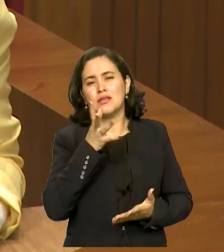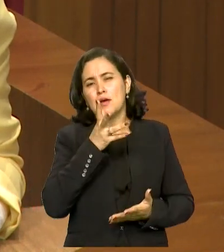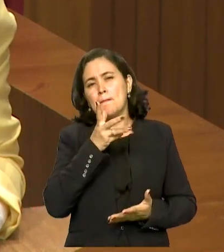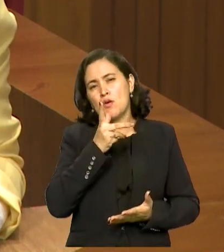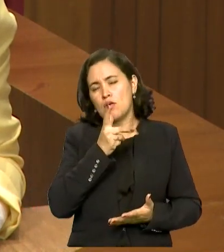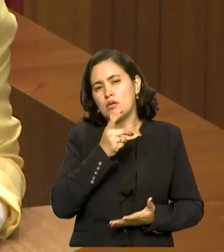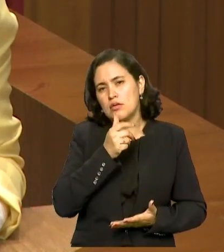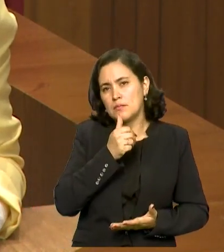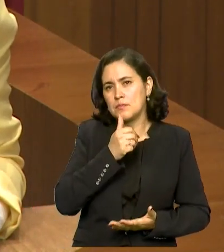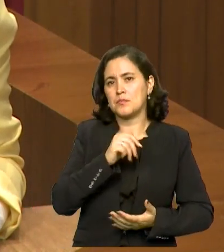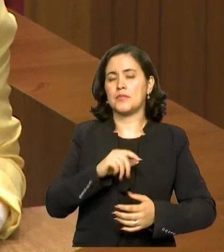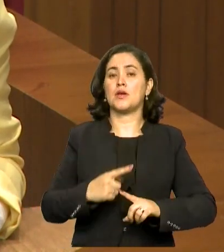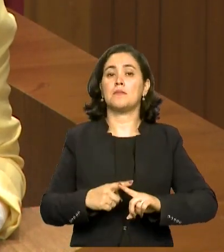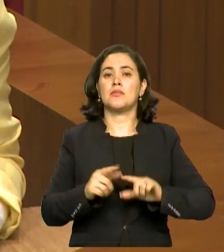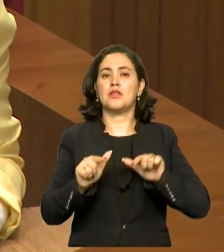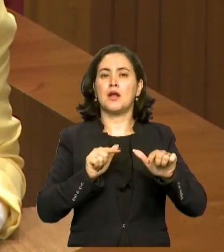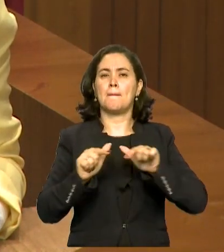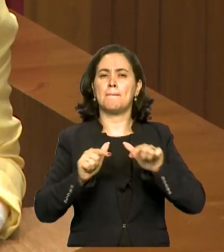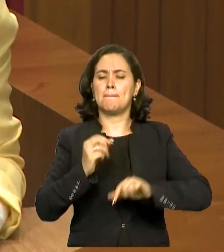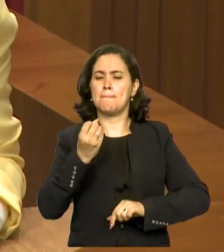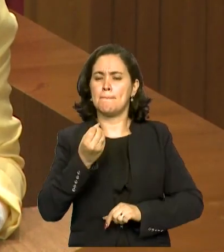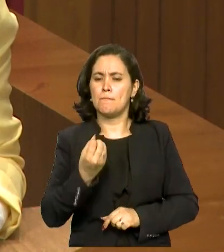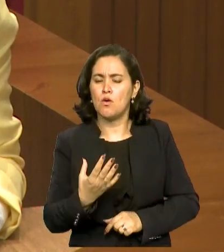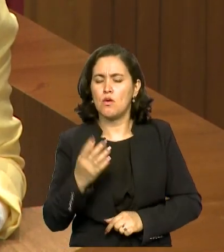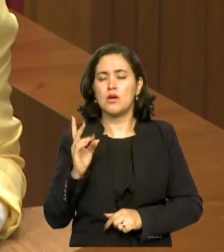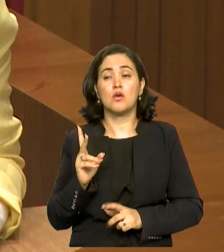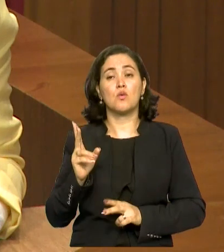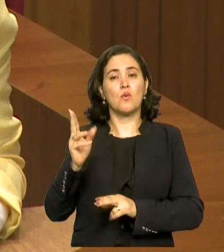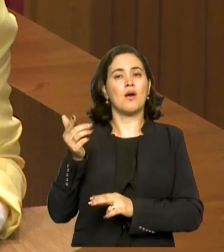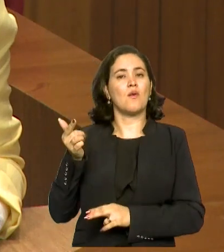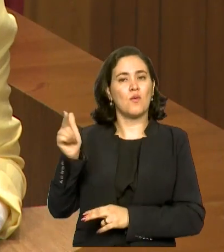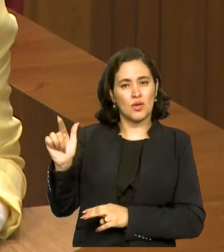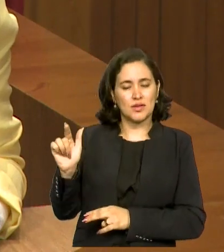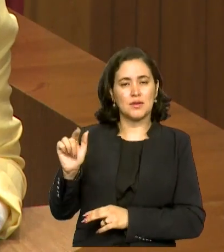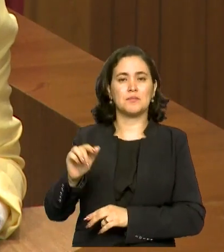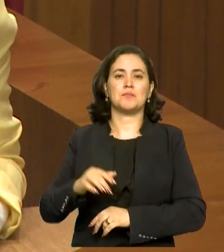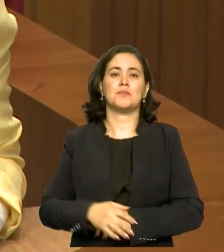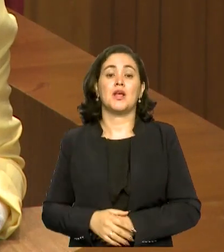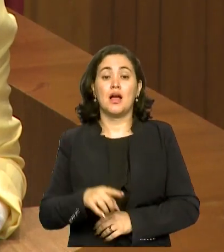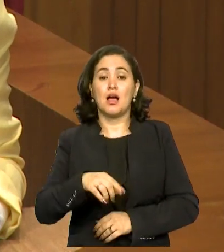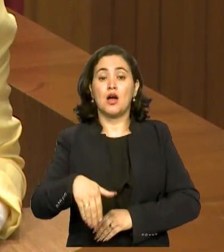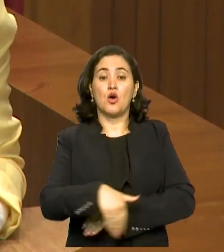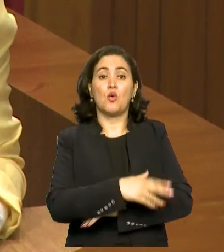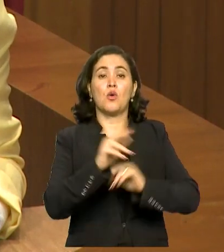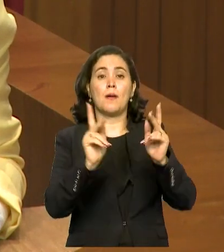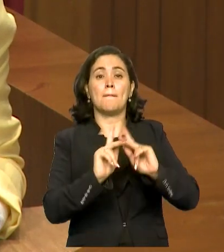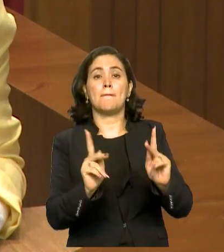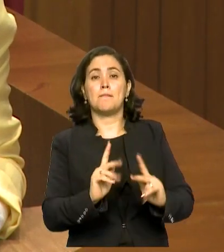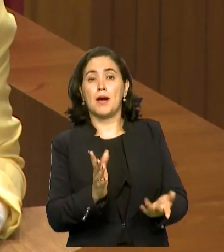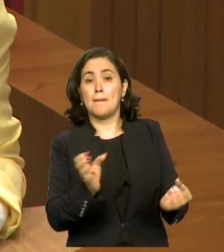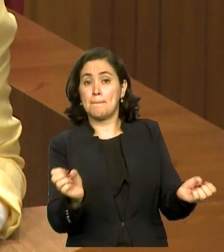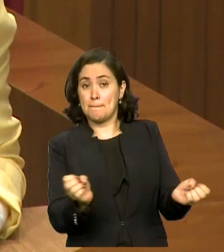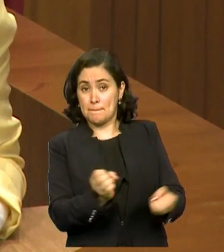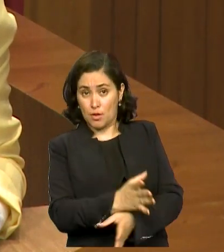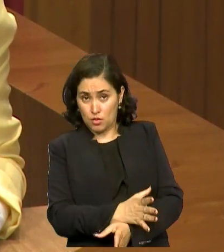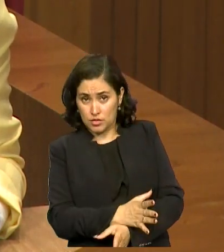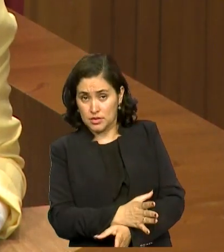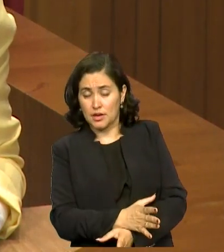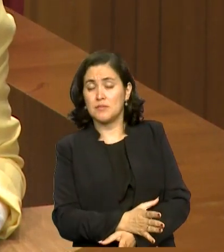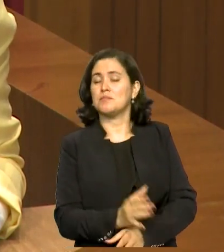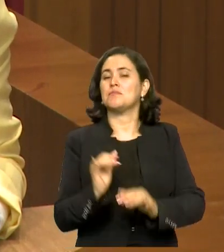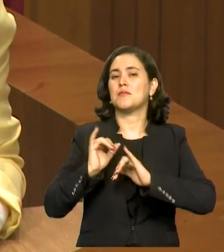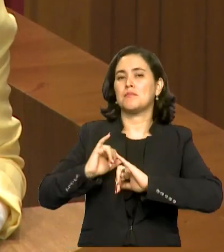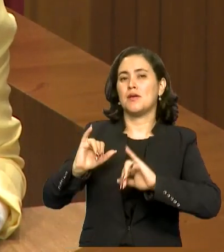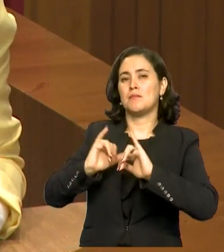da mesma forma que fizemos as outras. E logo concluindo a Rua da Paz, nós estaremos anunciando